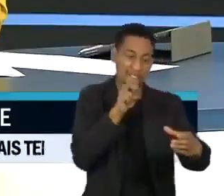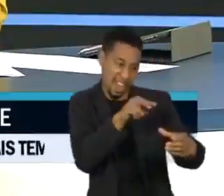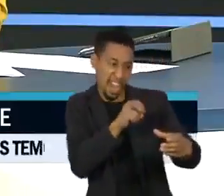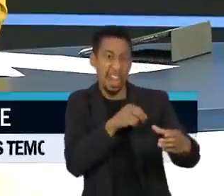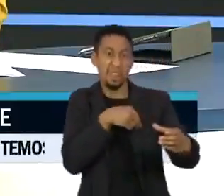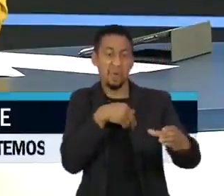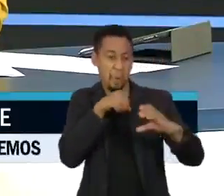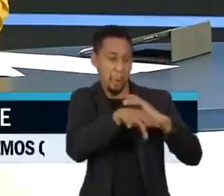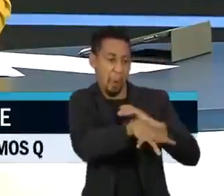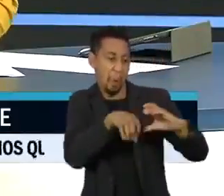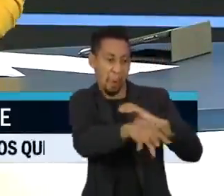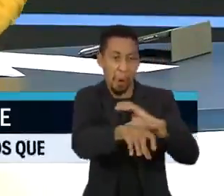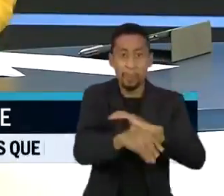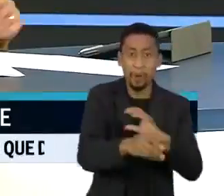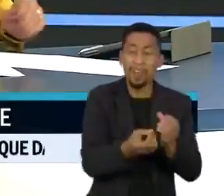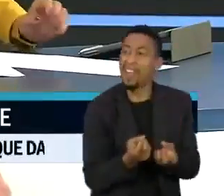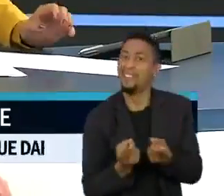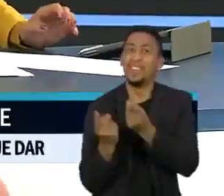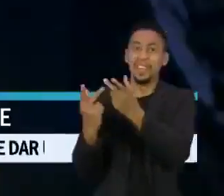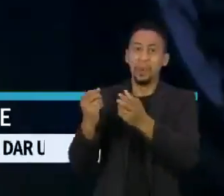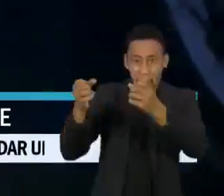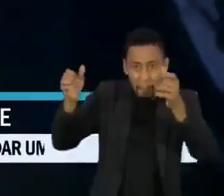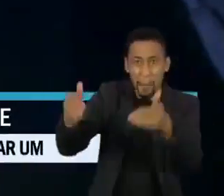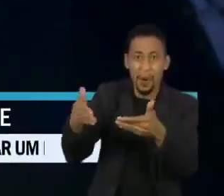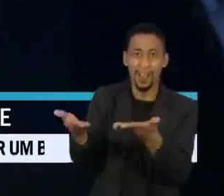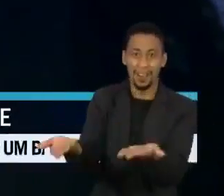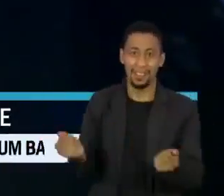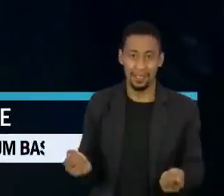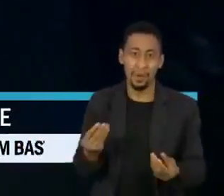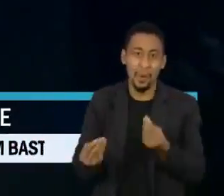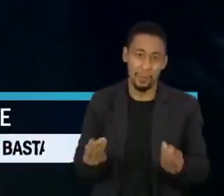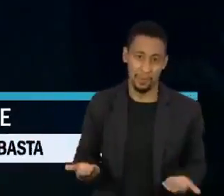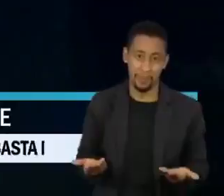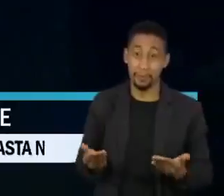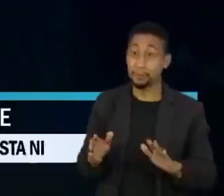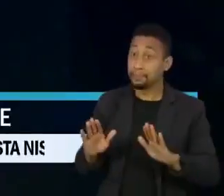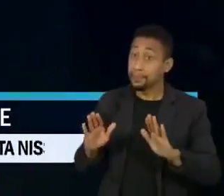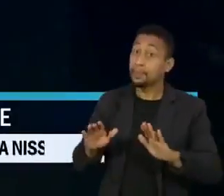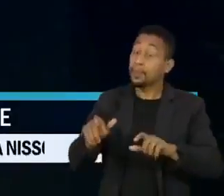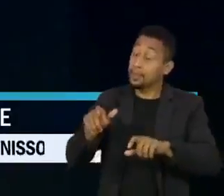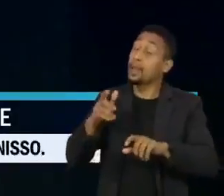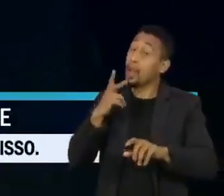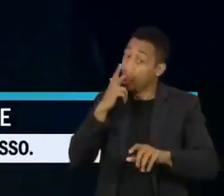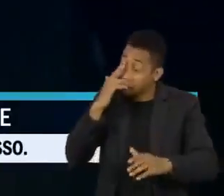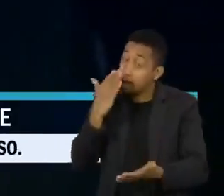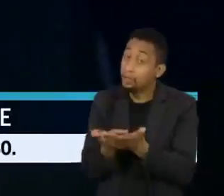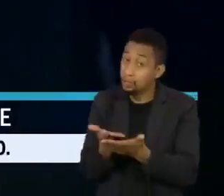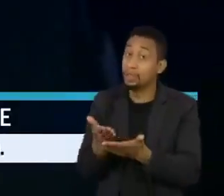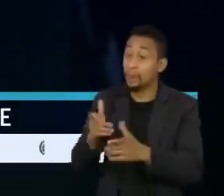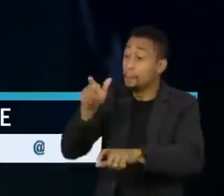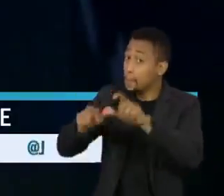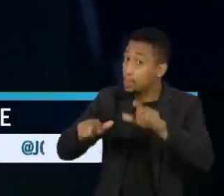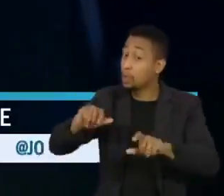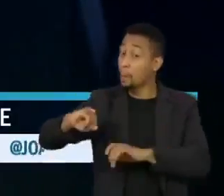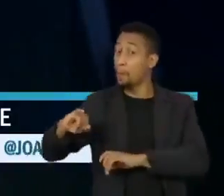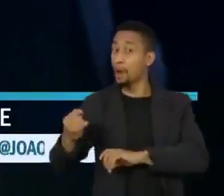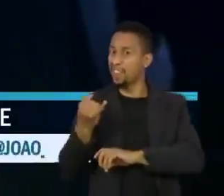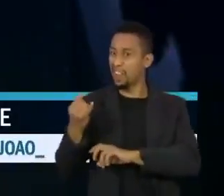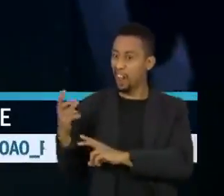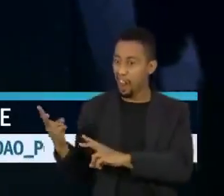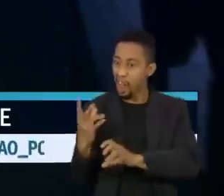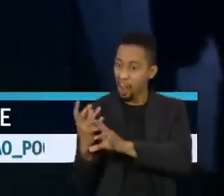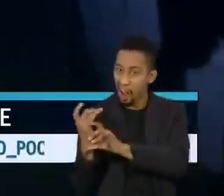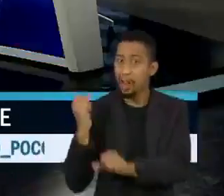porcaria que nós estamos produzindo para onde é com certeza alguém está engordando o bolso com essa liberação exagerada